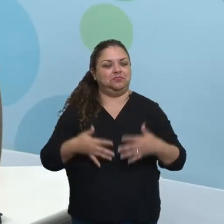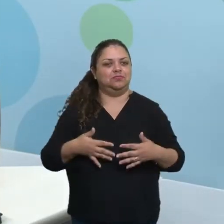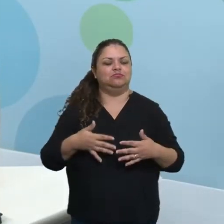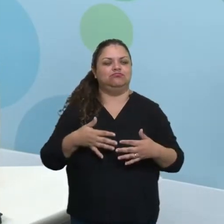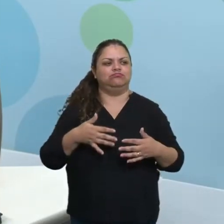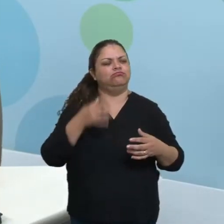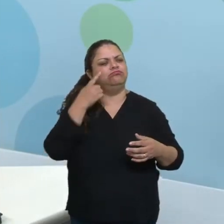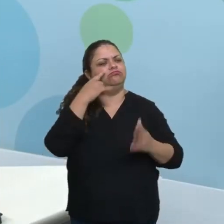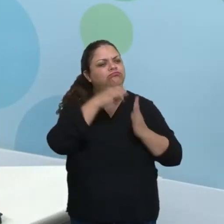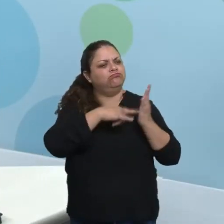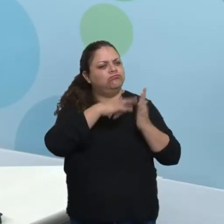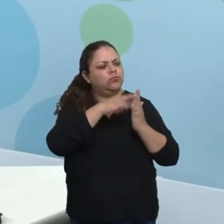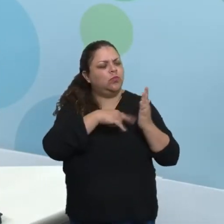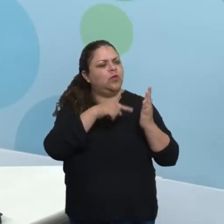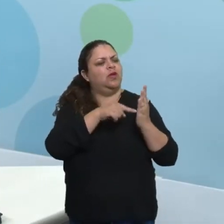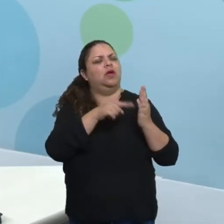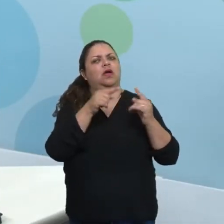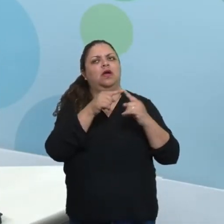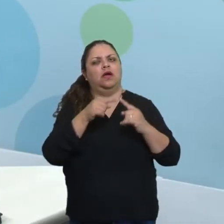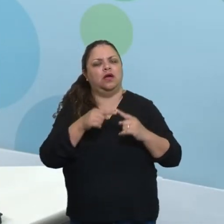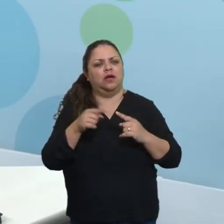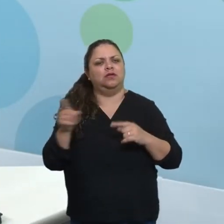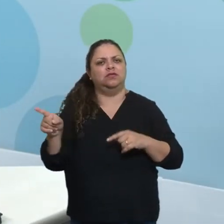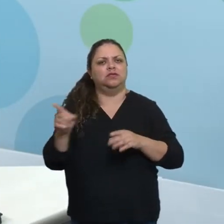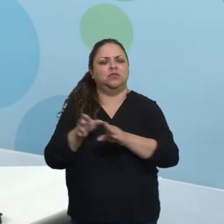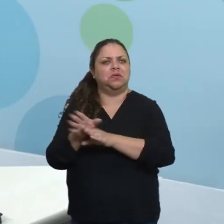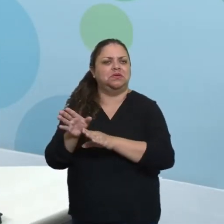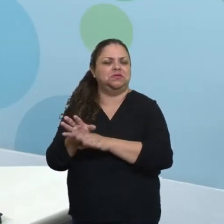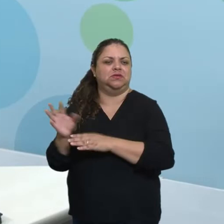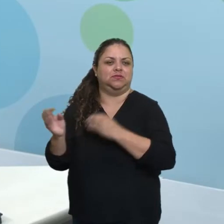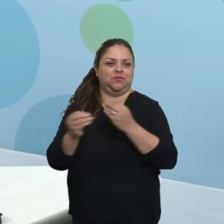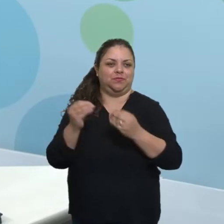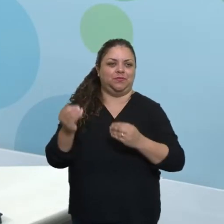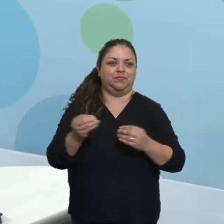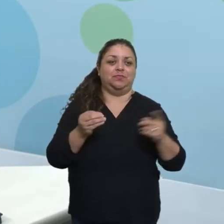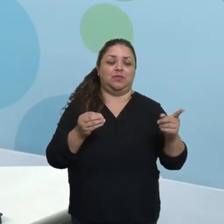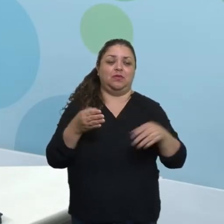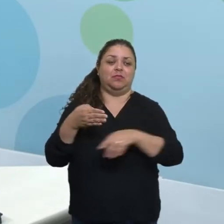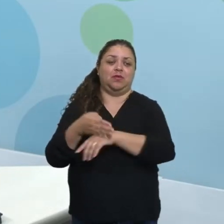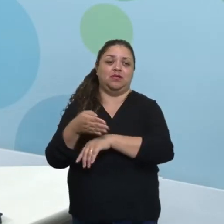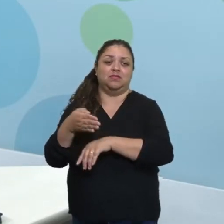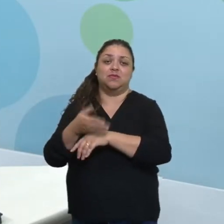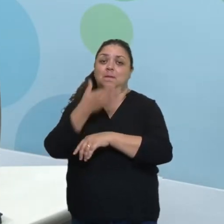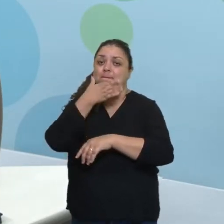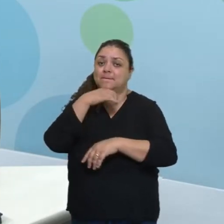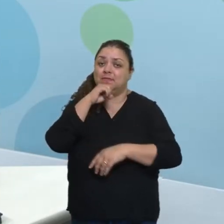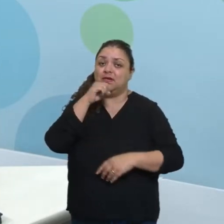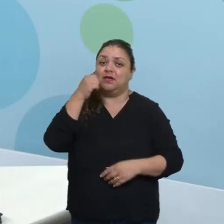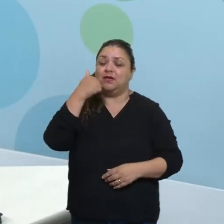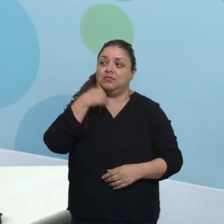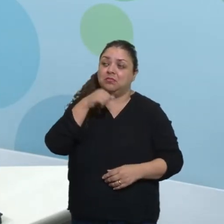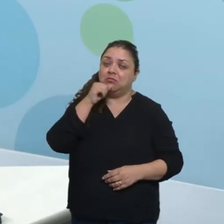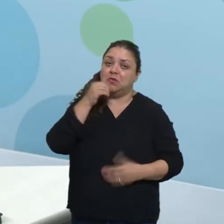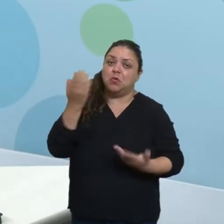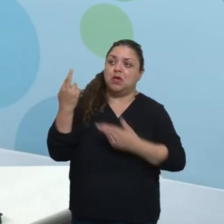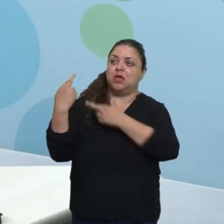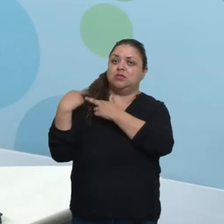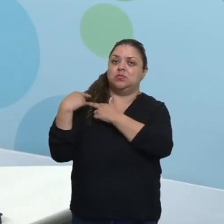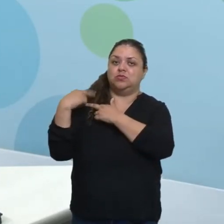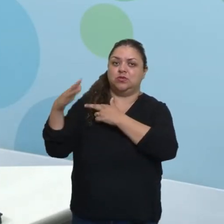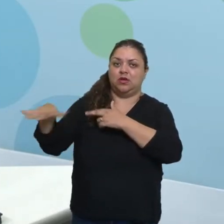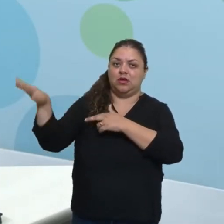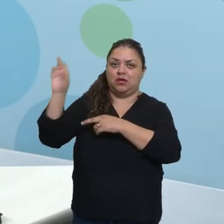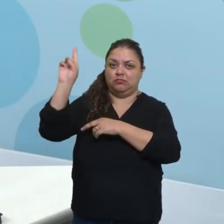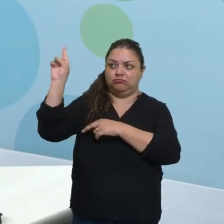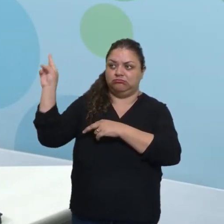ele viu lá no documento orientador enfim né Quais as estratégias é a participação dos pais e responsáveis no Concelho Ele acha que é bem